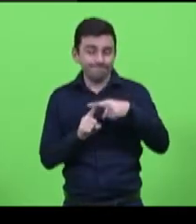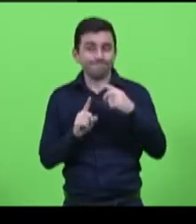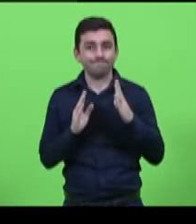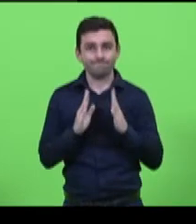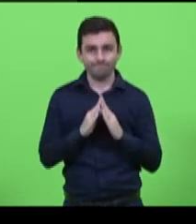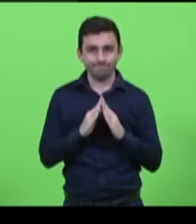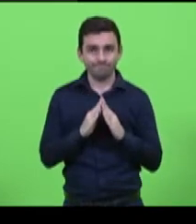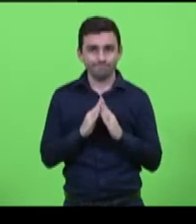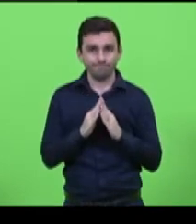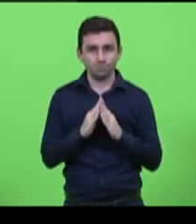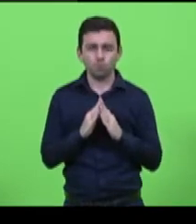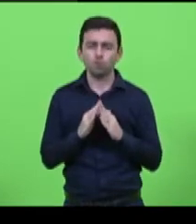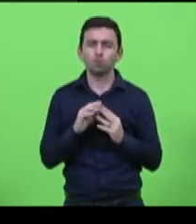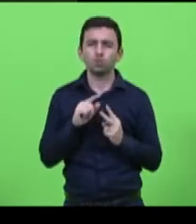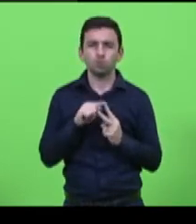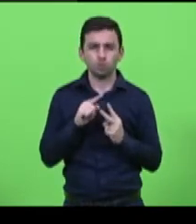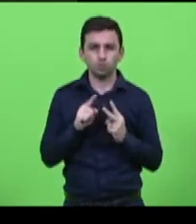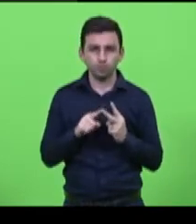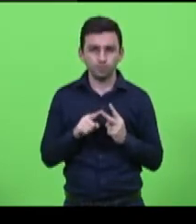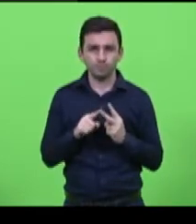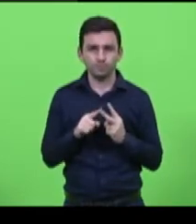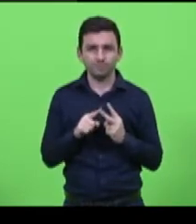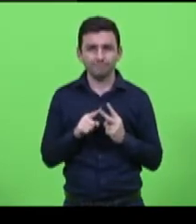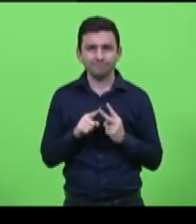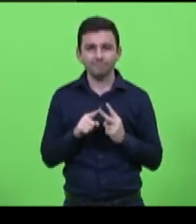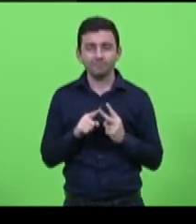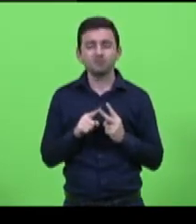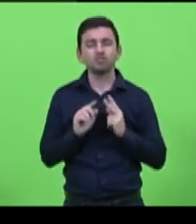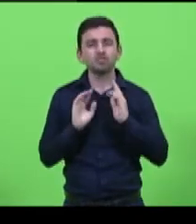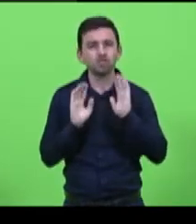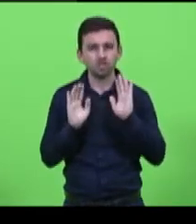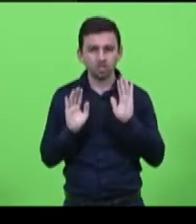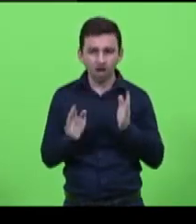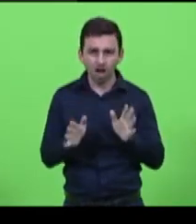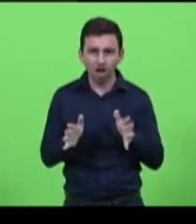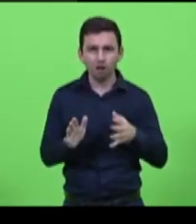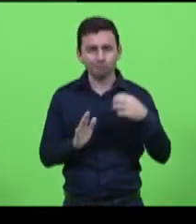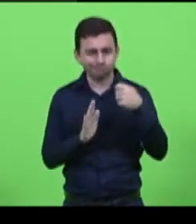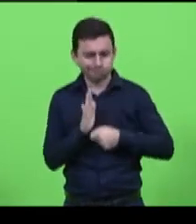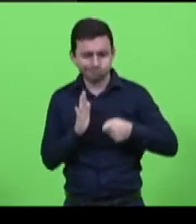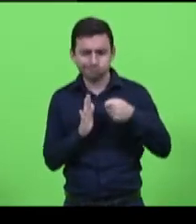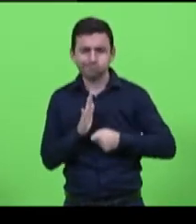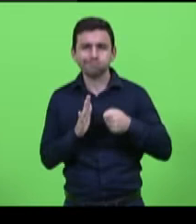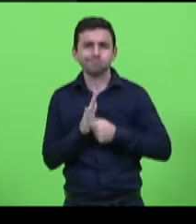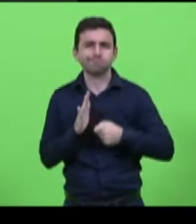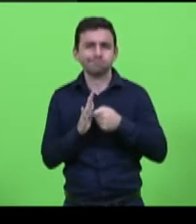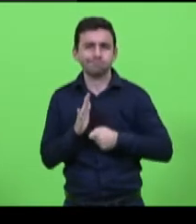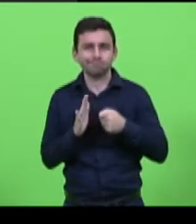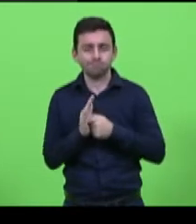Os dois foram combatidos em determinado momento